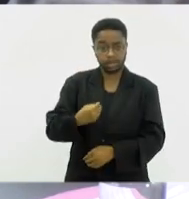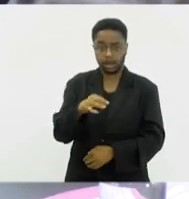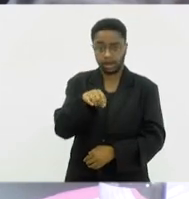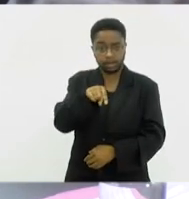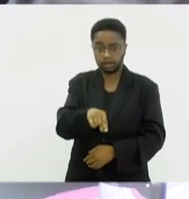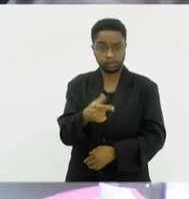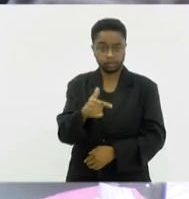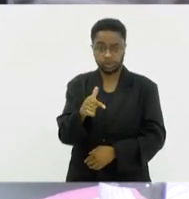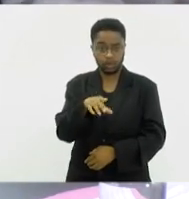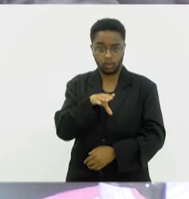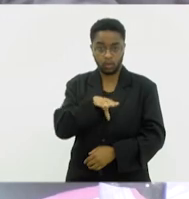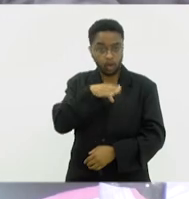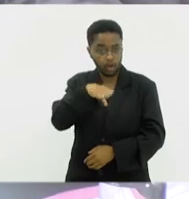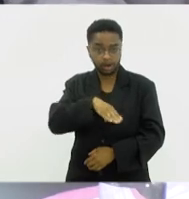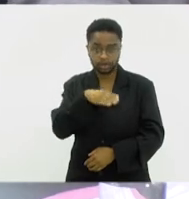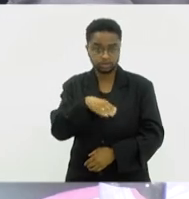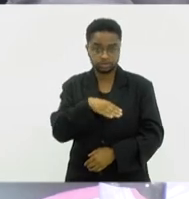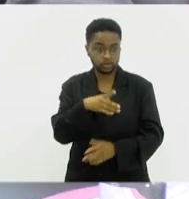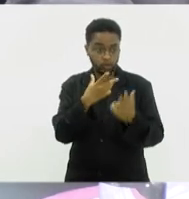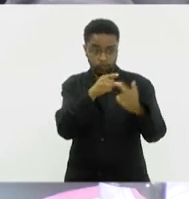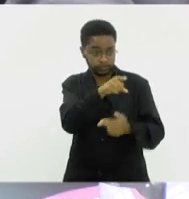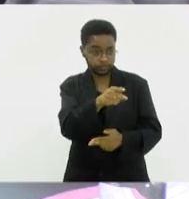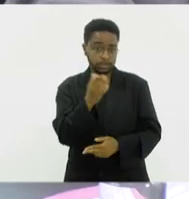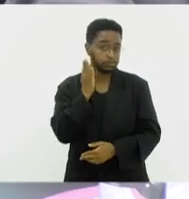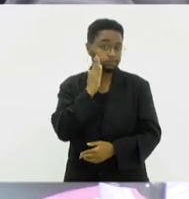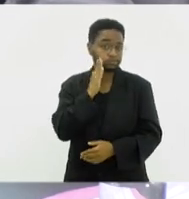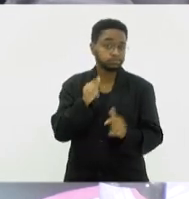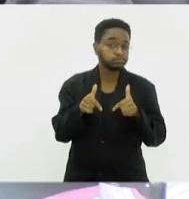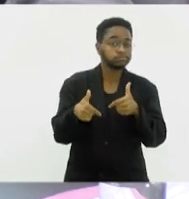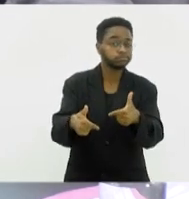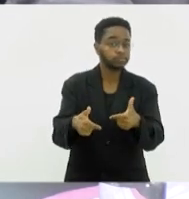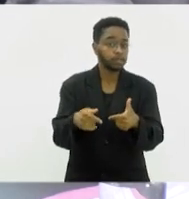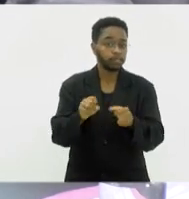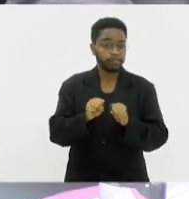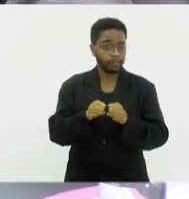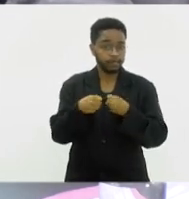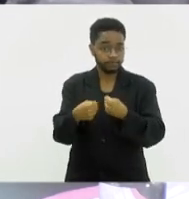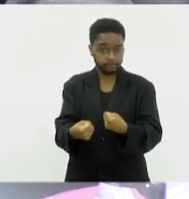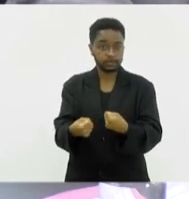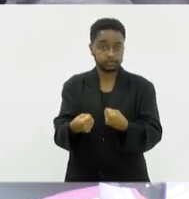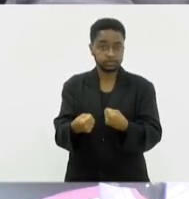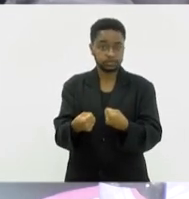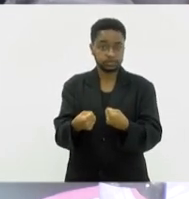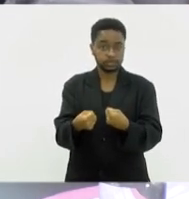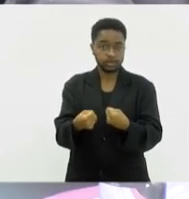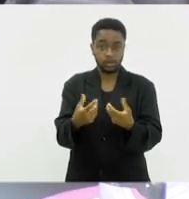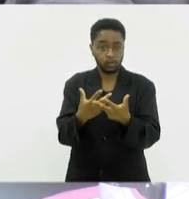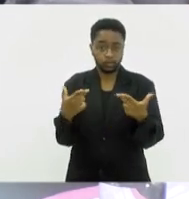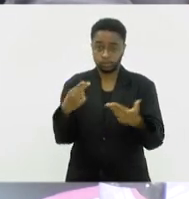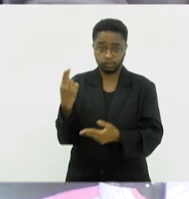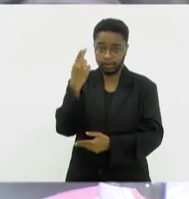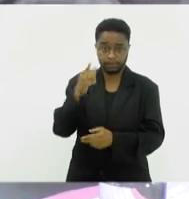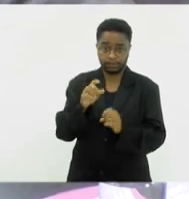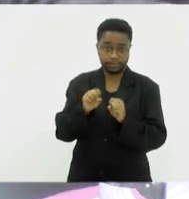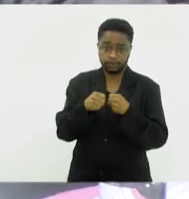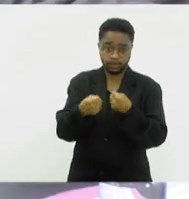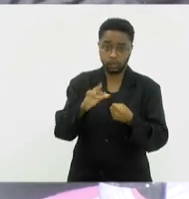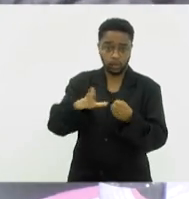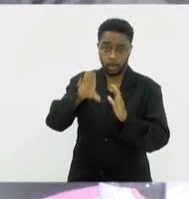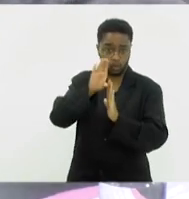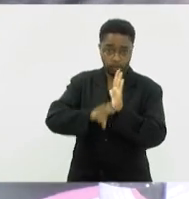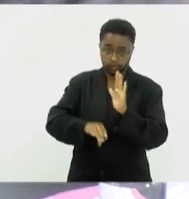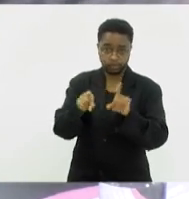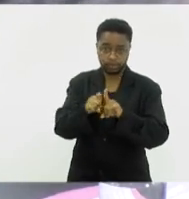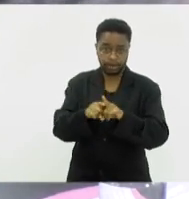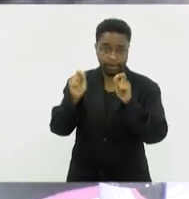a coragem, e Vossa Excelência está dando a cara a tapa aqui, fazendo defesa do indefensável, que é, na verdade, não é o currículo nem a